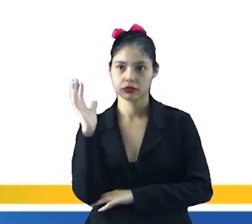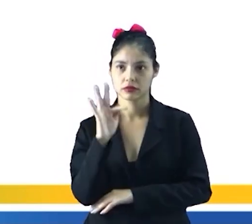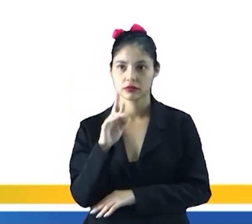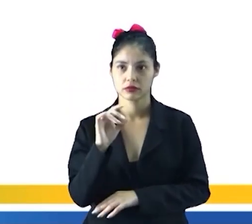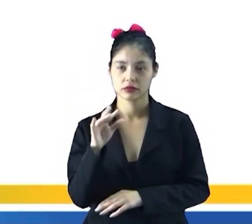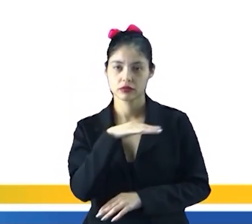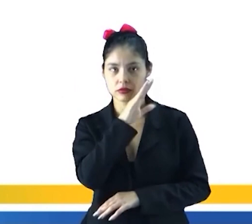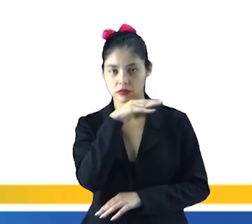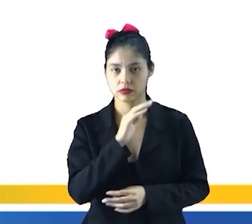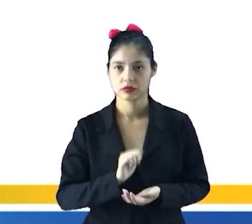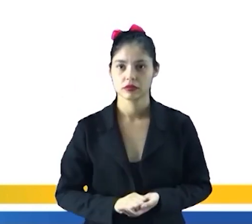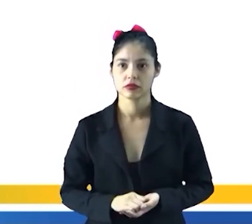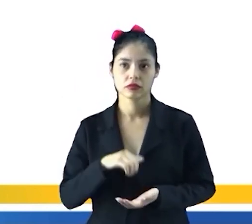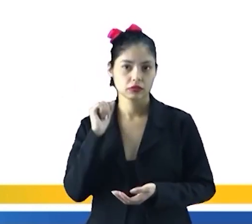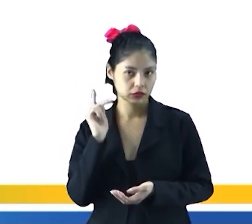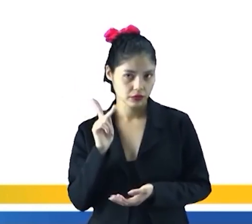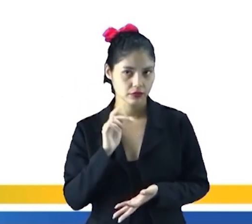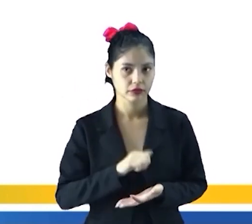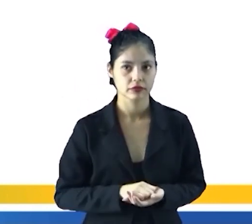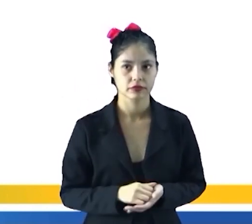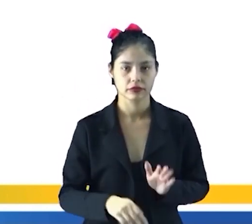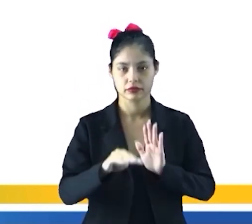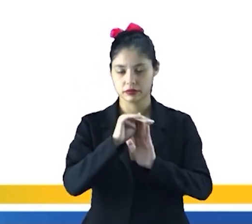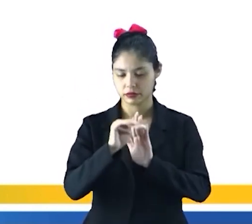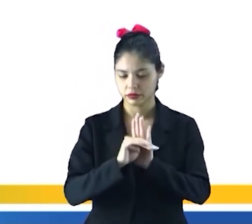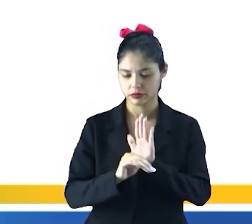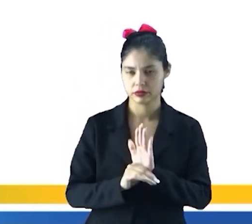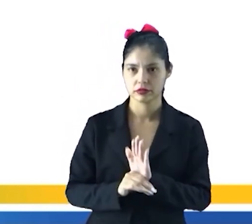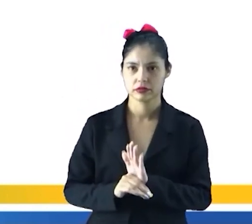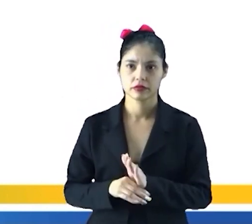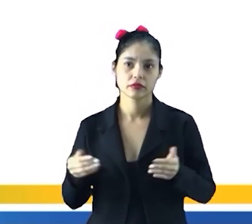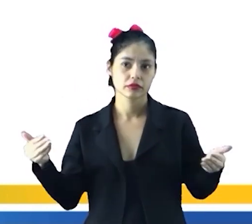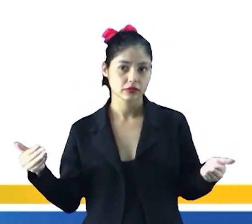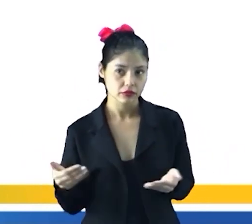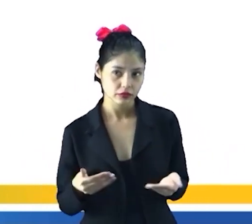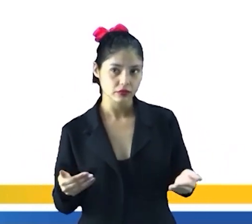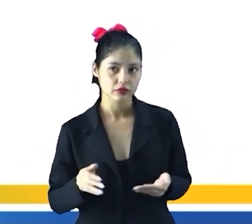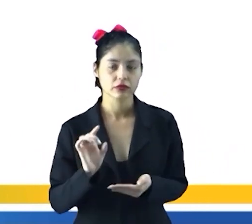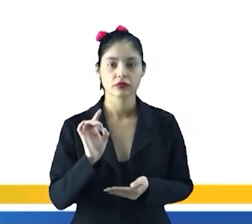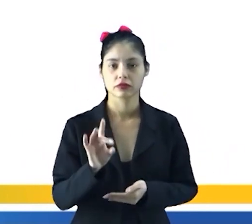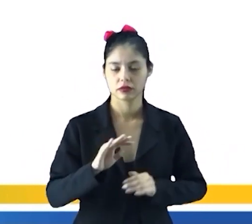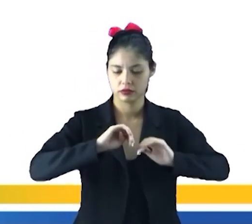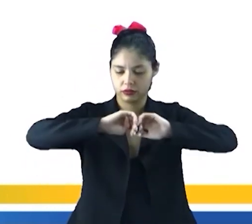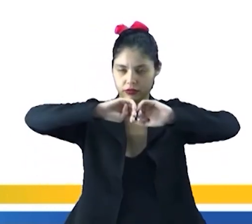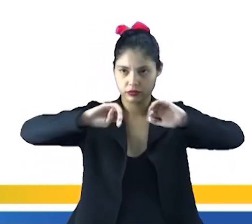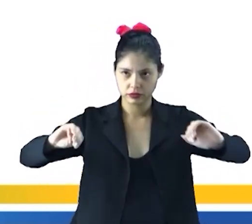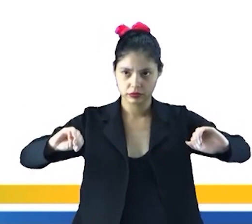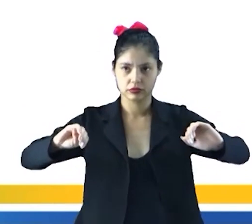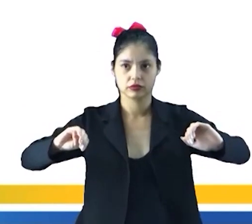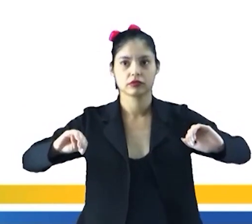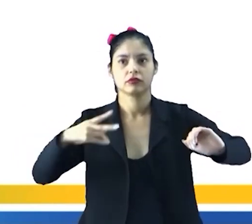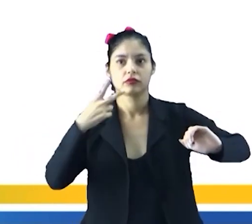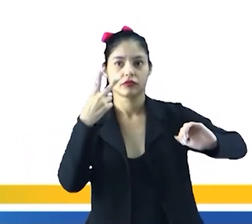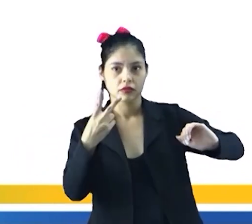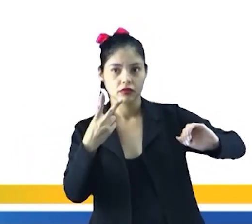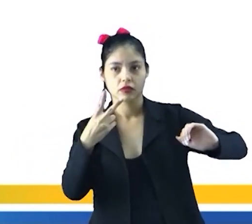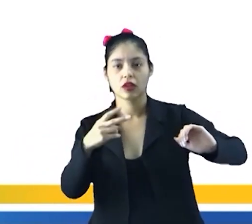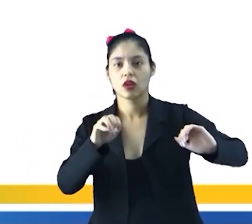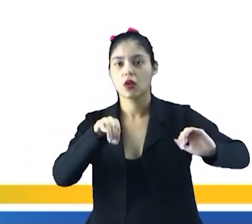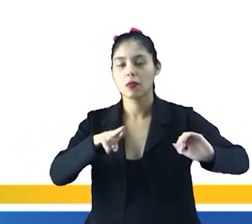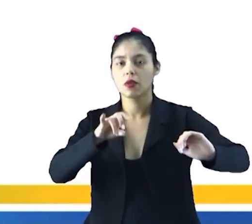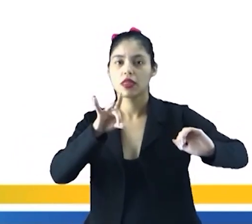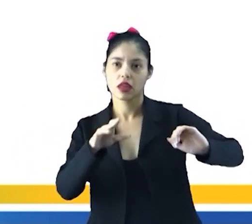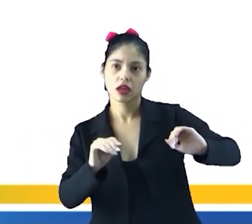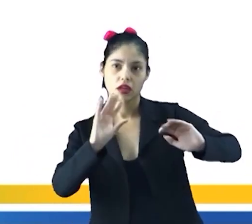plantas, os fungos e animais. Né? Então, essa classificação mais moderna, ela apenas divide monera em 2 grupos